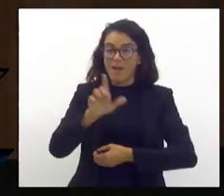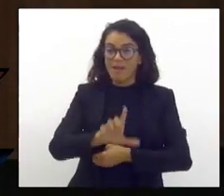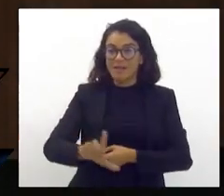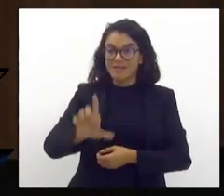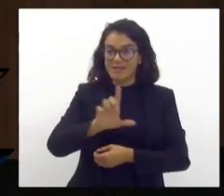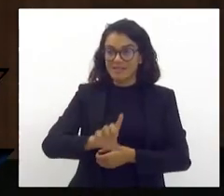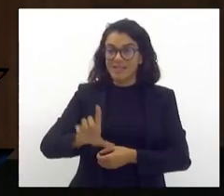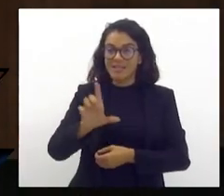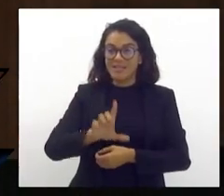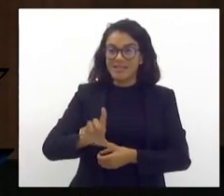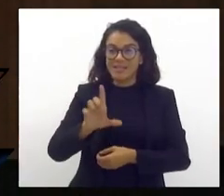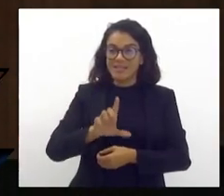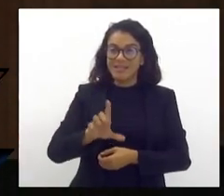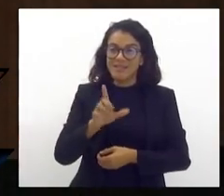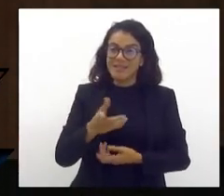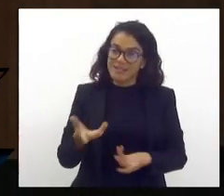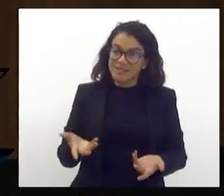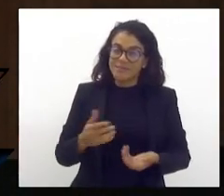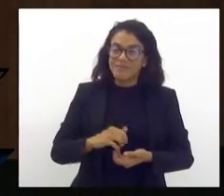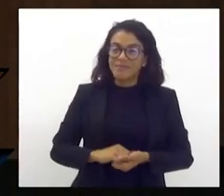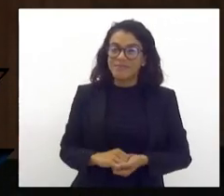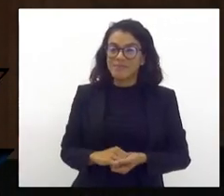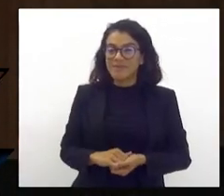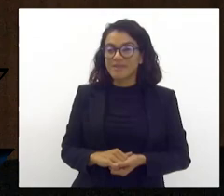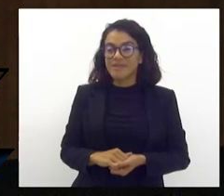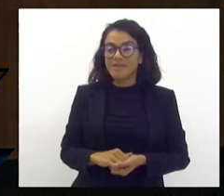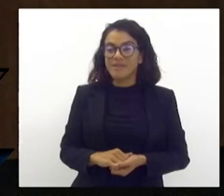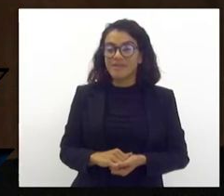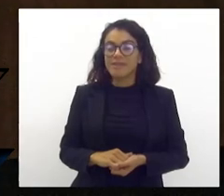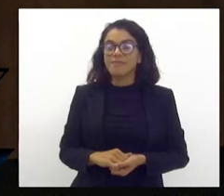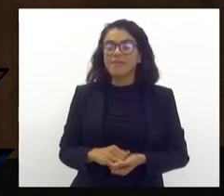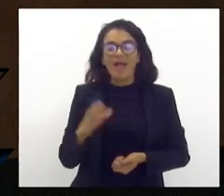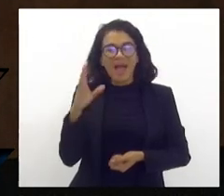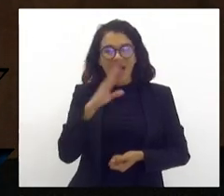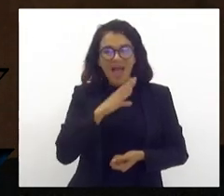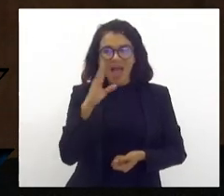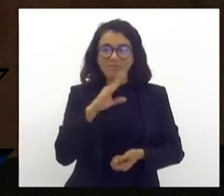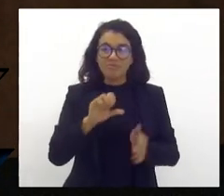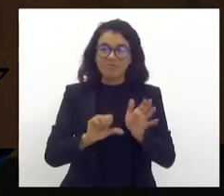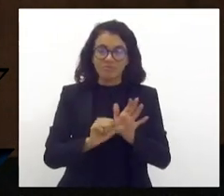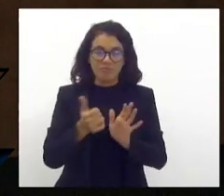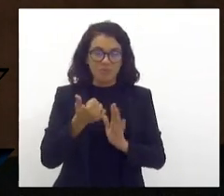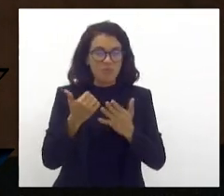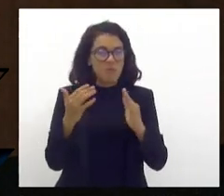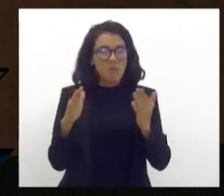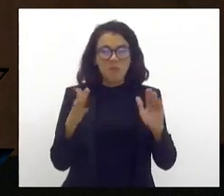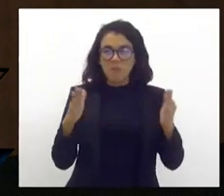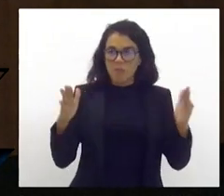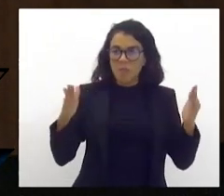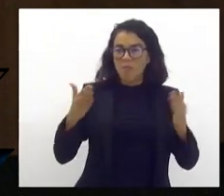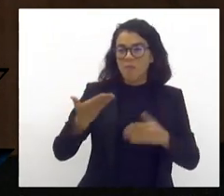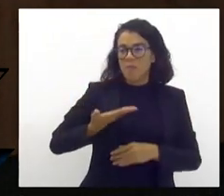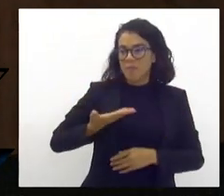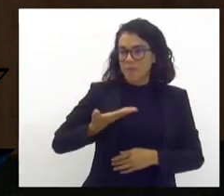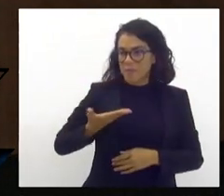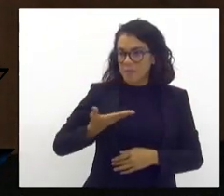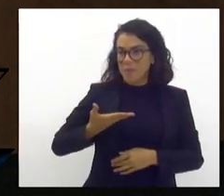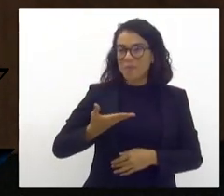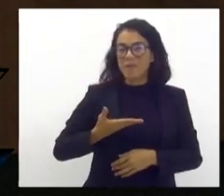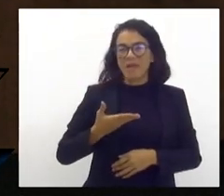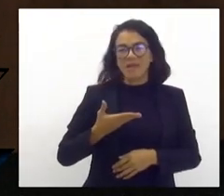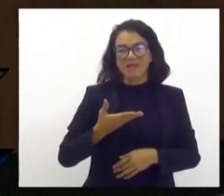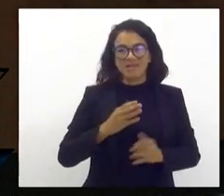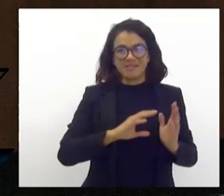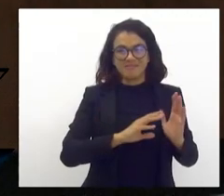potente como esse é difícil. Eu queria, muito rapidamente, primeiro, parabenizar minha colega de bancada,